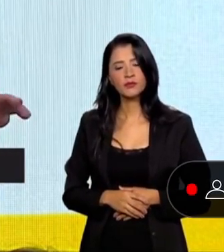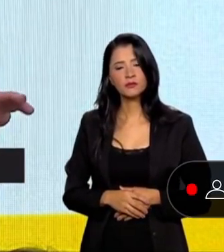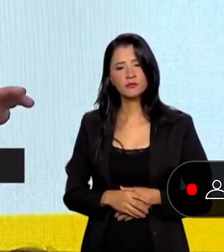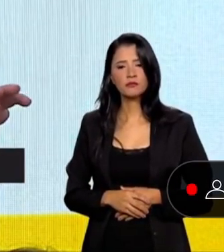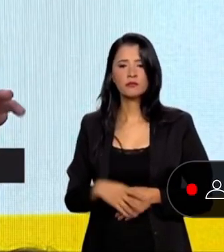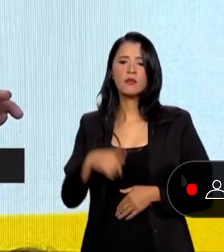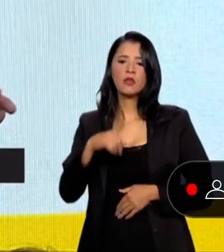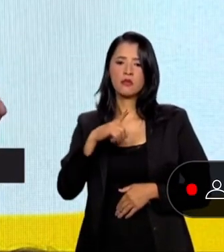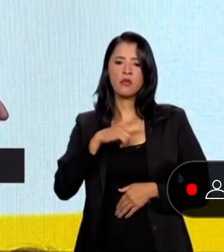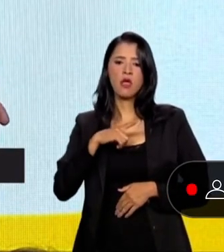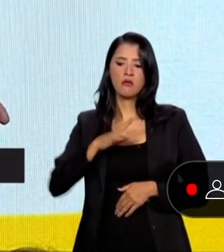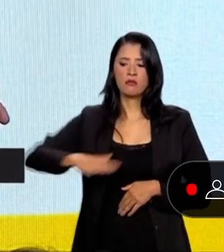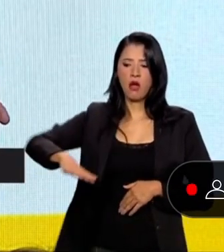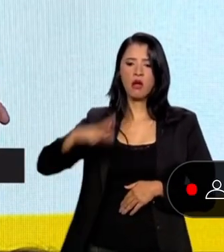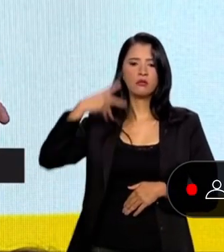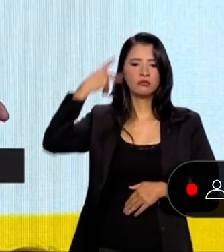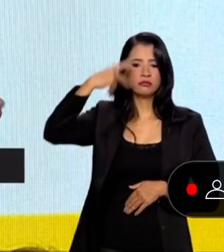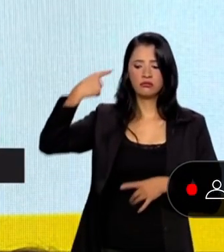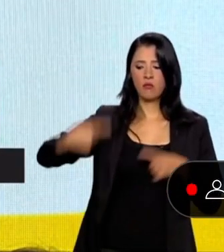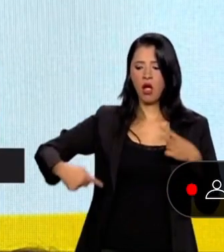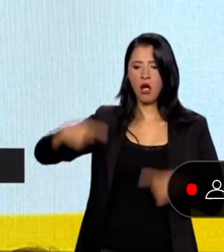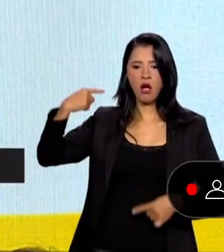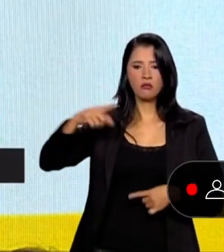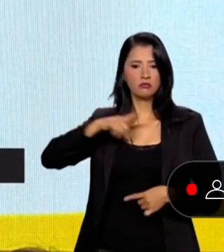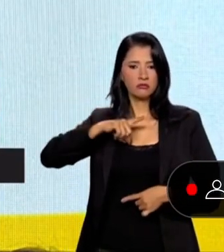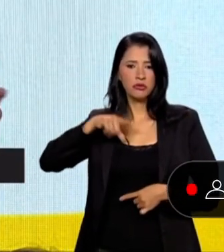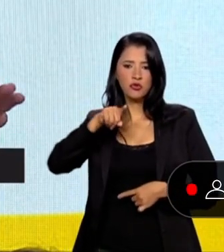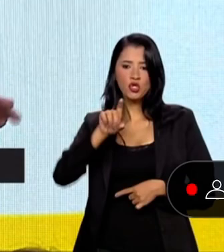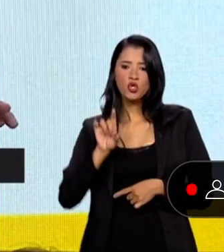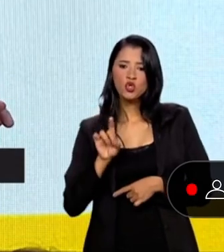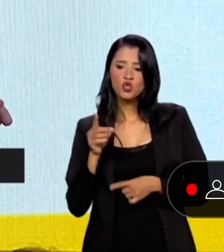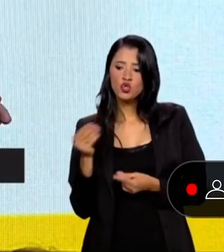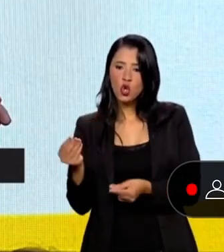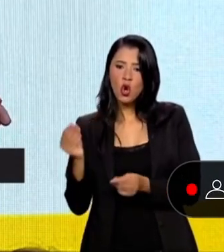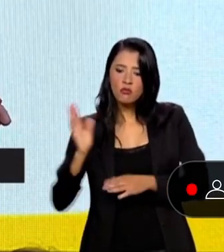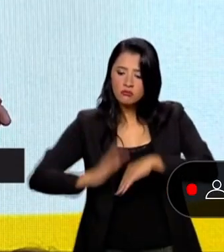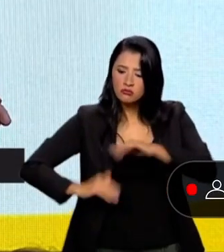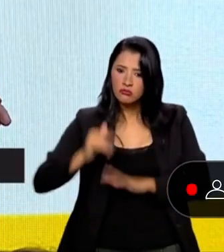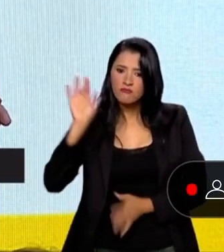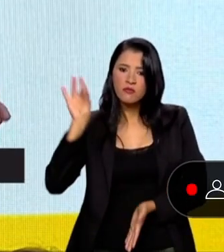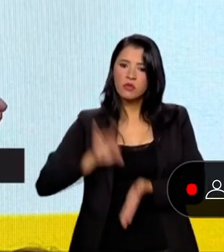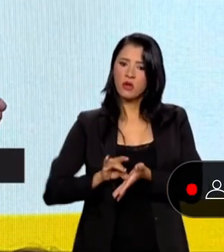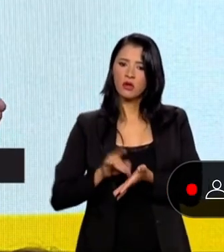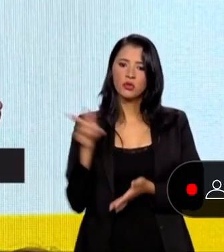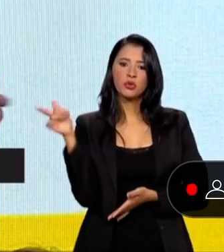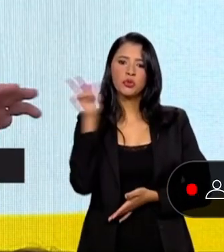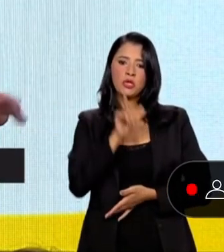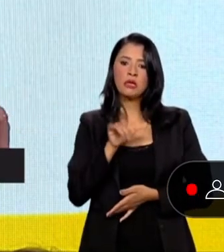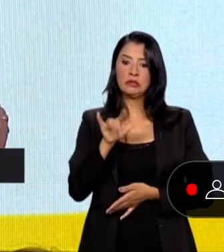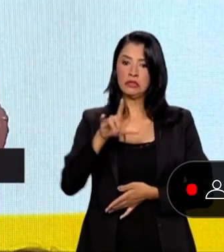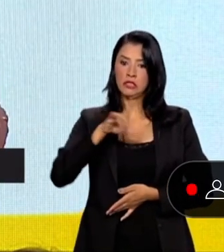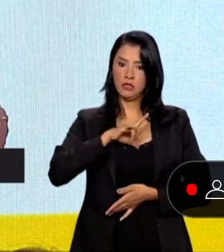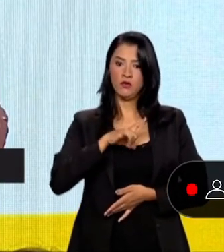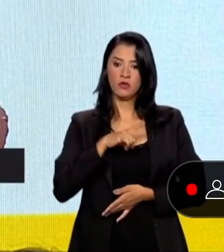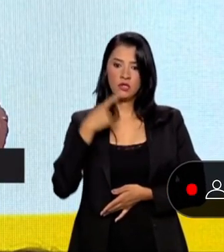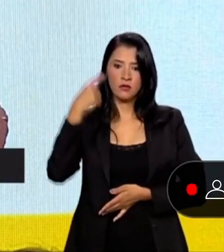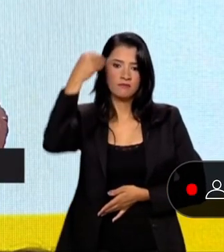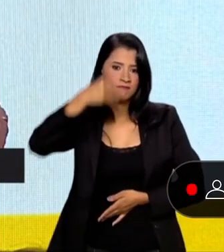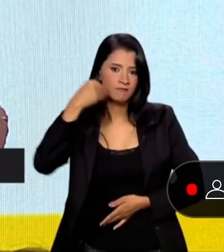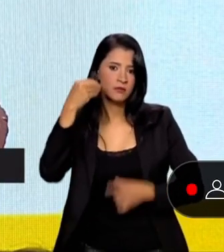tem política que você só coloca em prática se você tiver vivido.